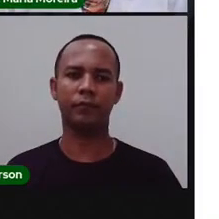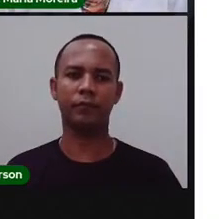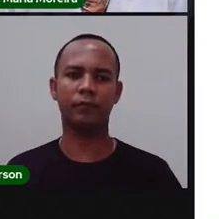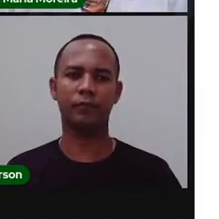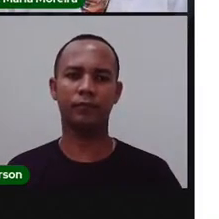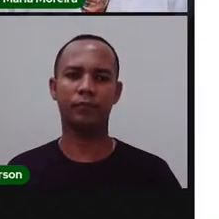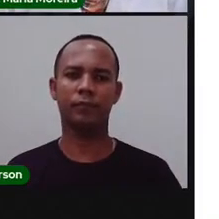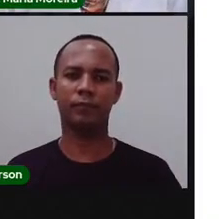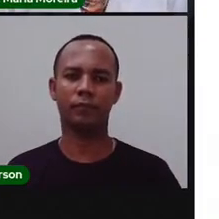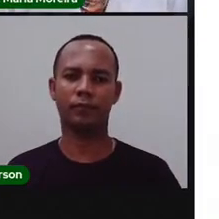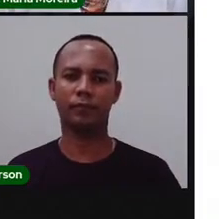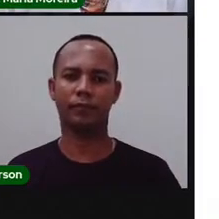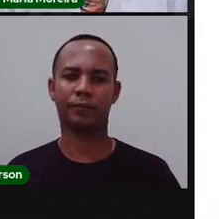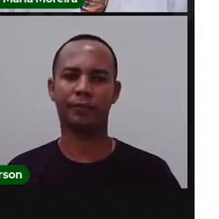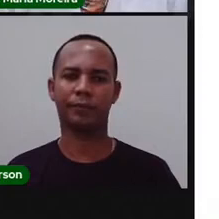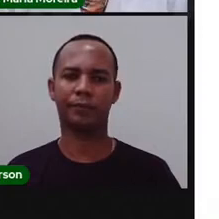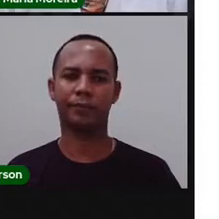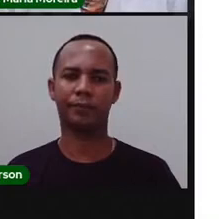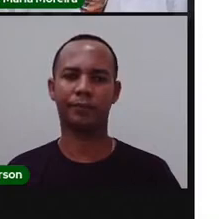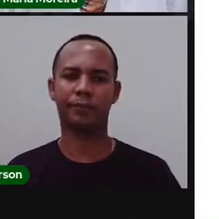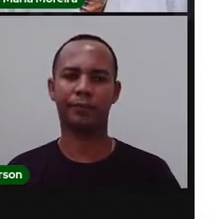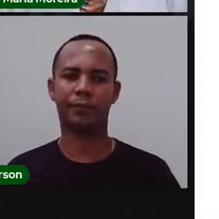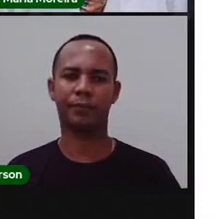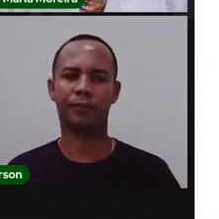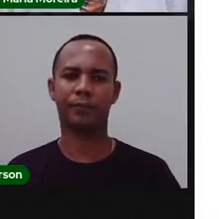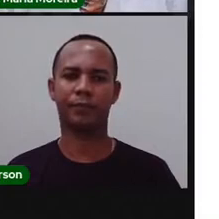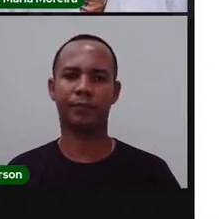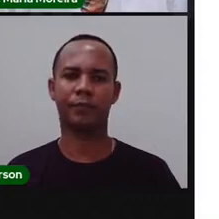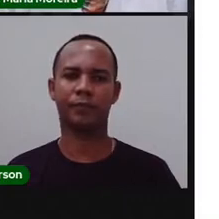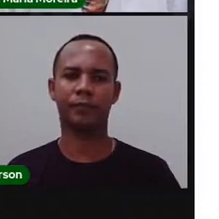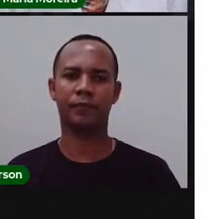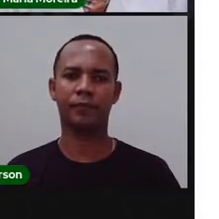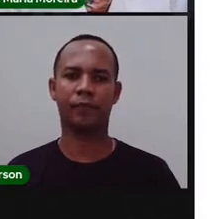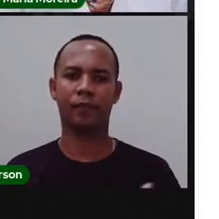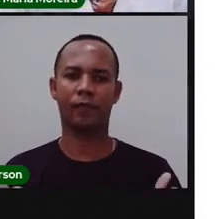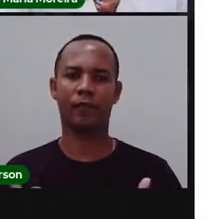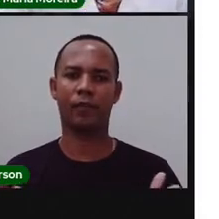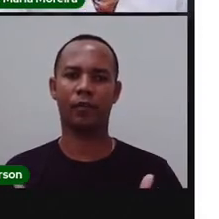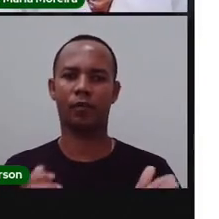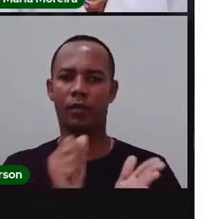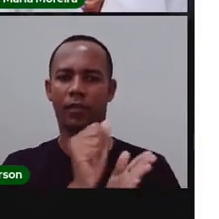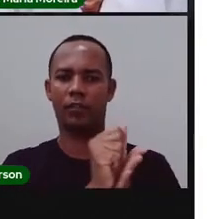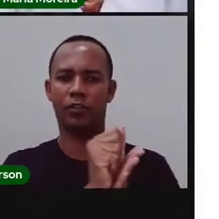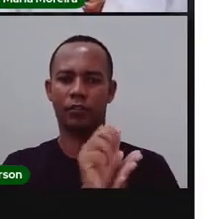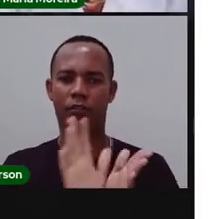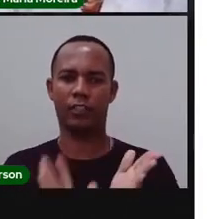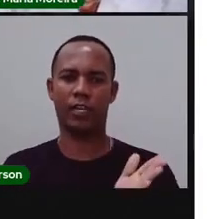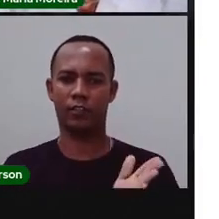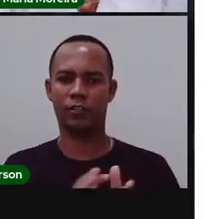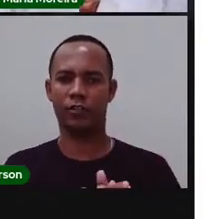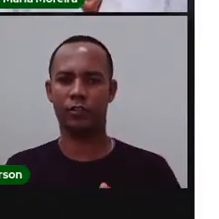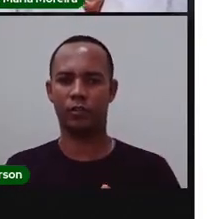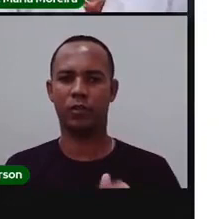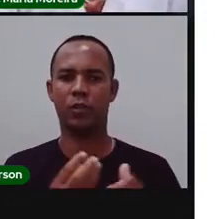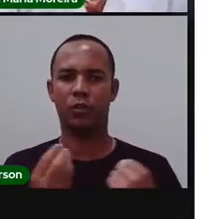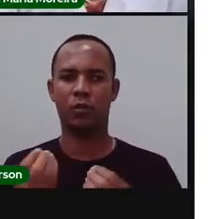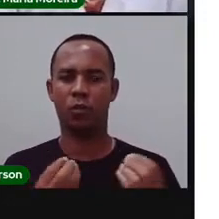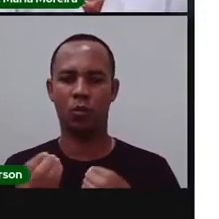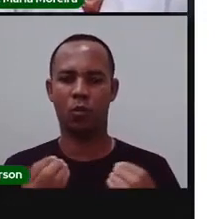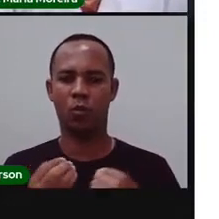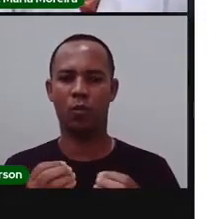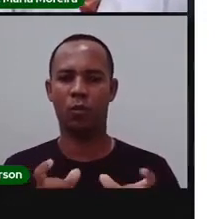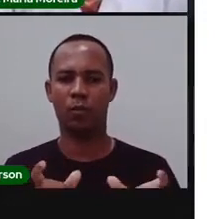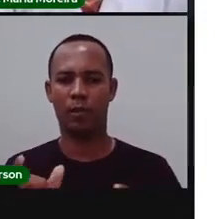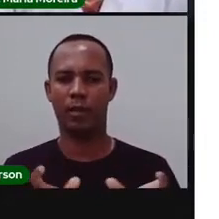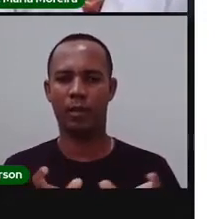Vamos aqui agora para nossa atividade, que é a parte que eu sei que vocês gostam. A